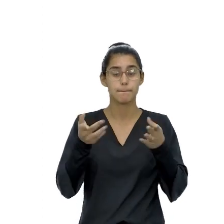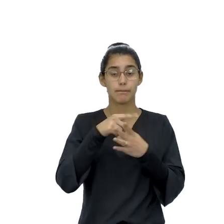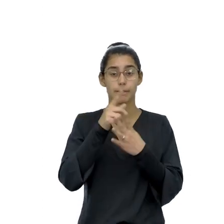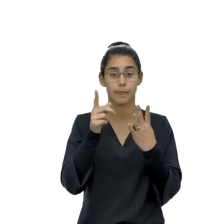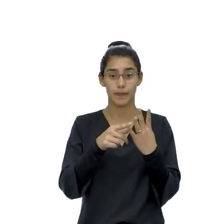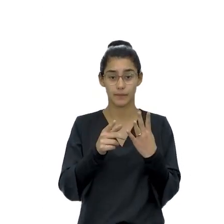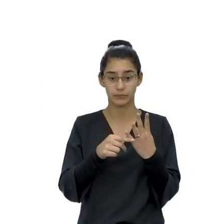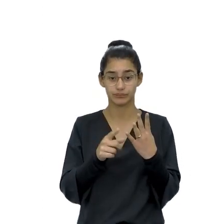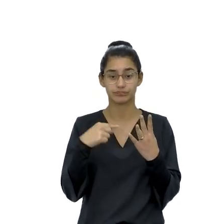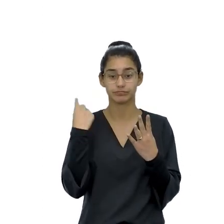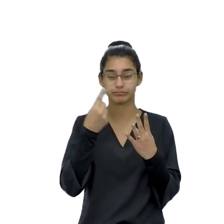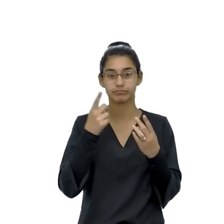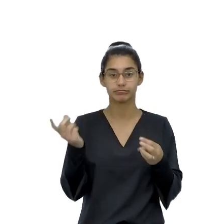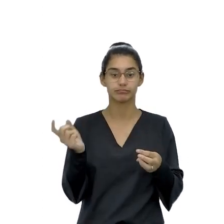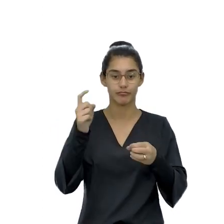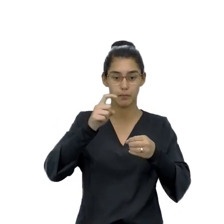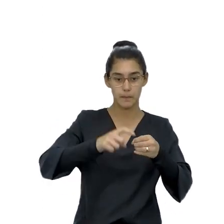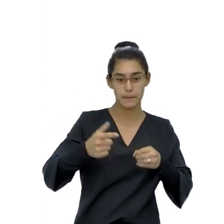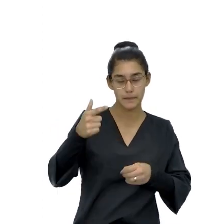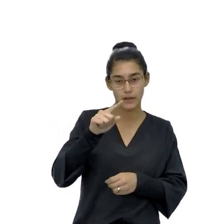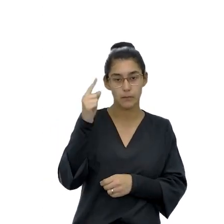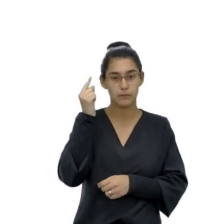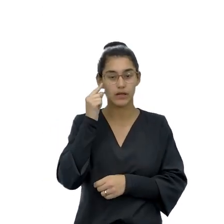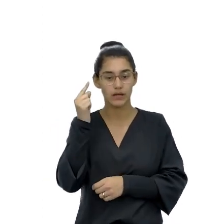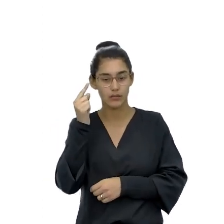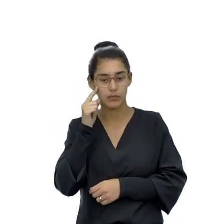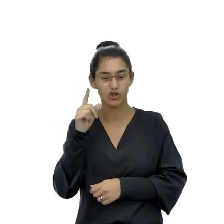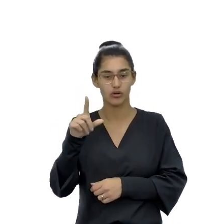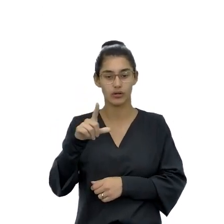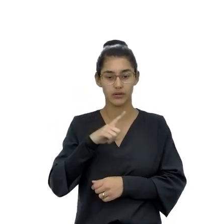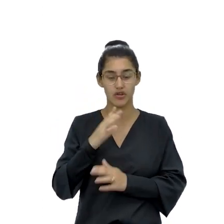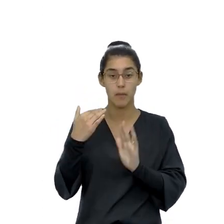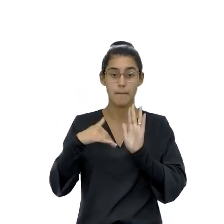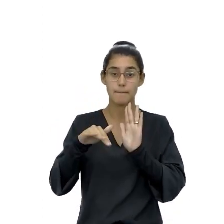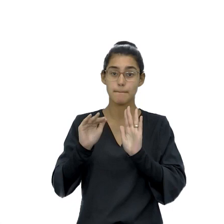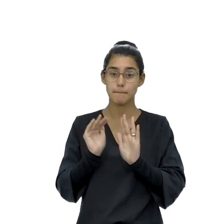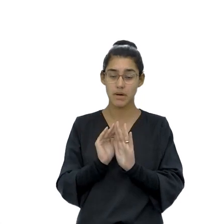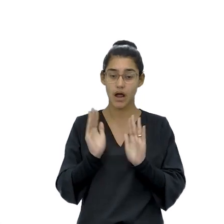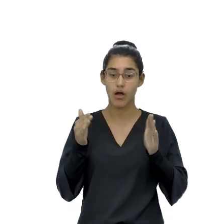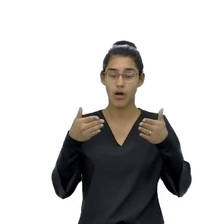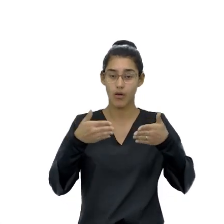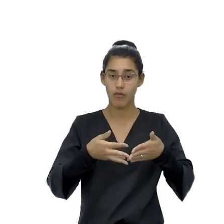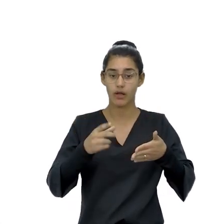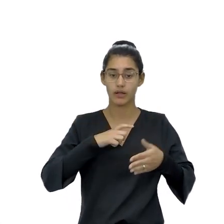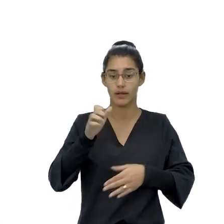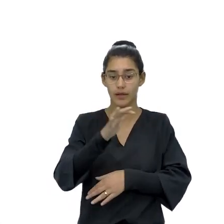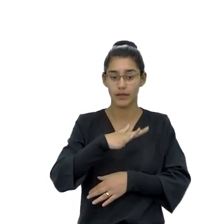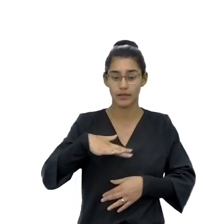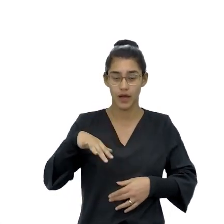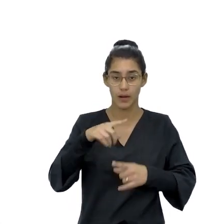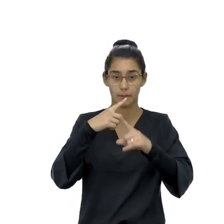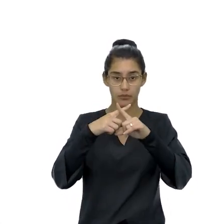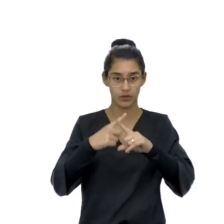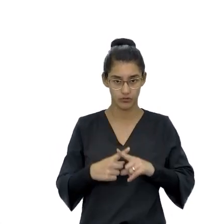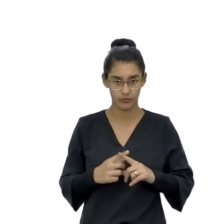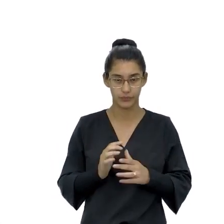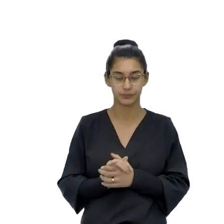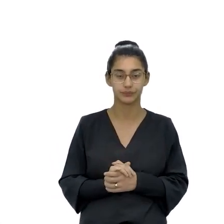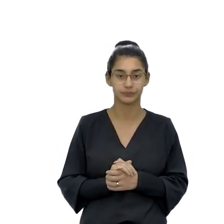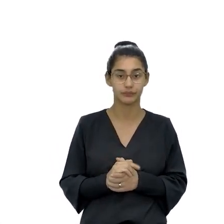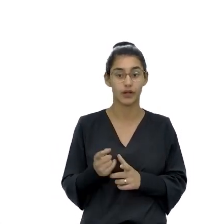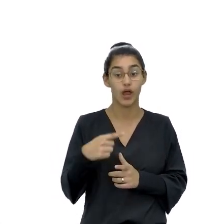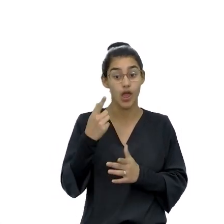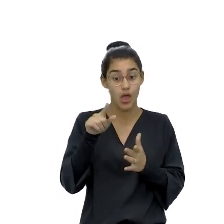quarto bimestre, estamos retomando o pensamento aritmético, mas com foco no campo multiplicativo. Então,